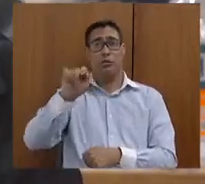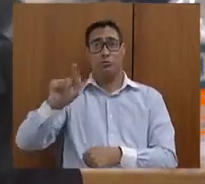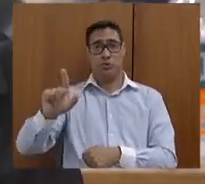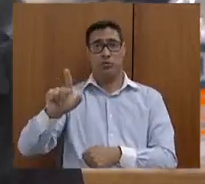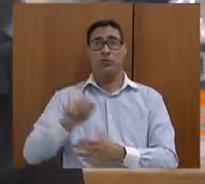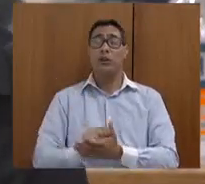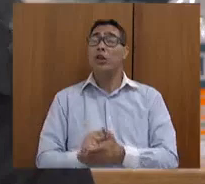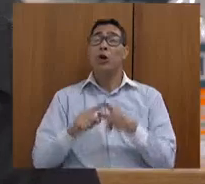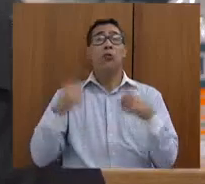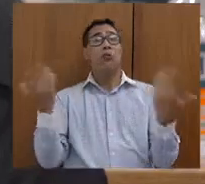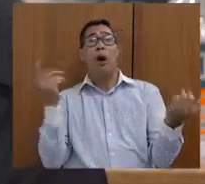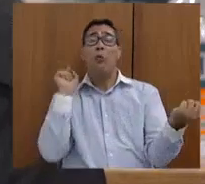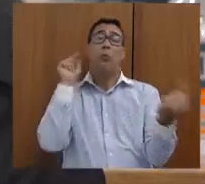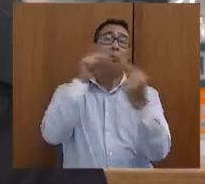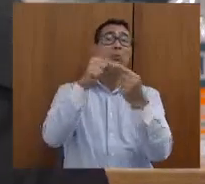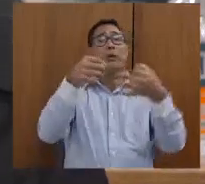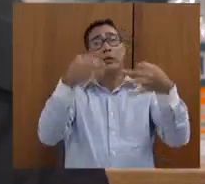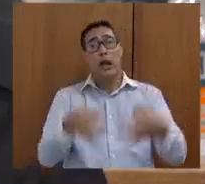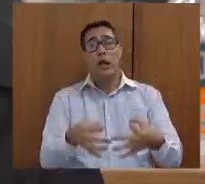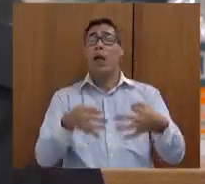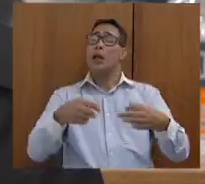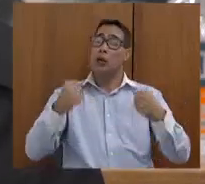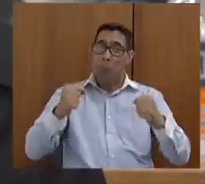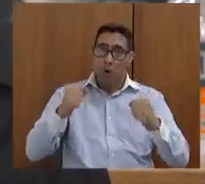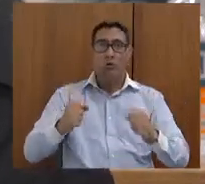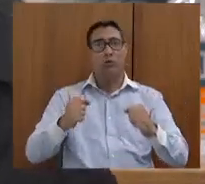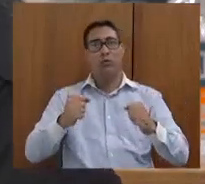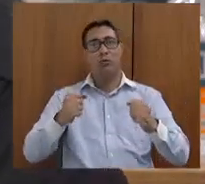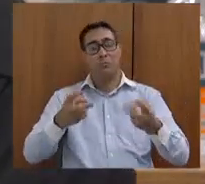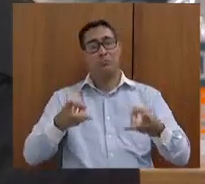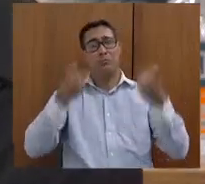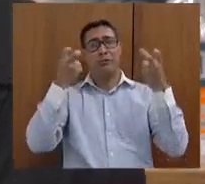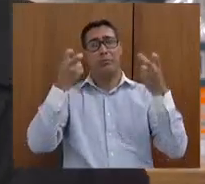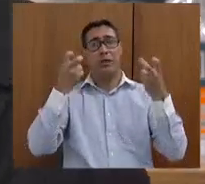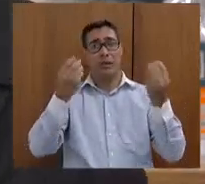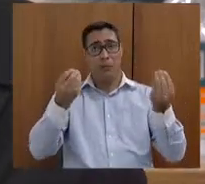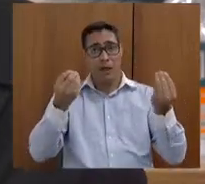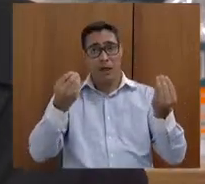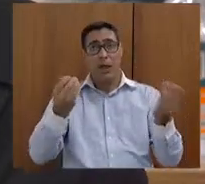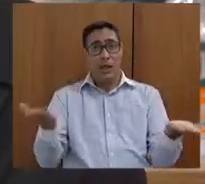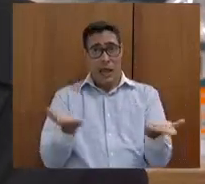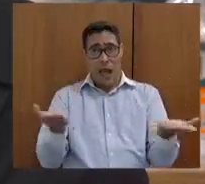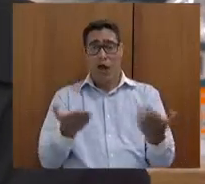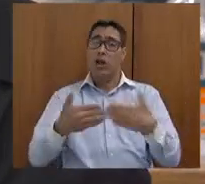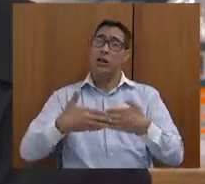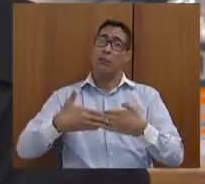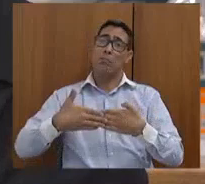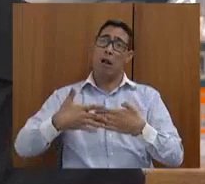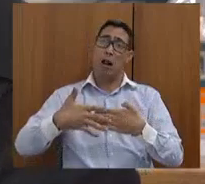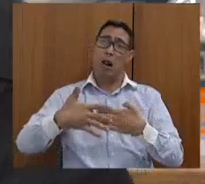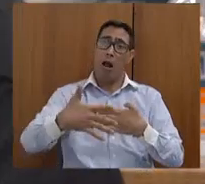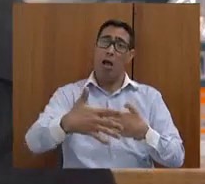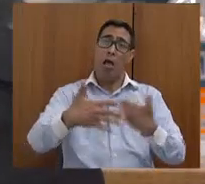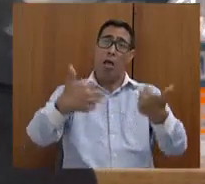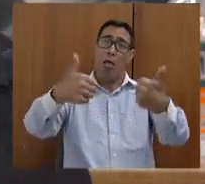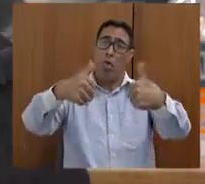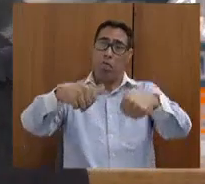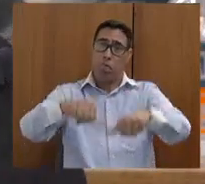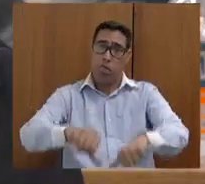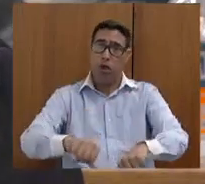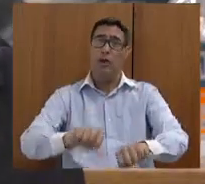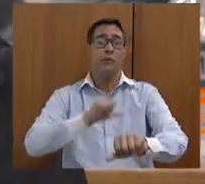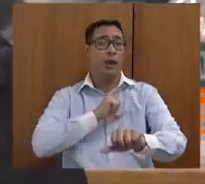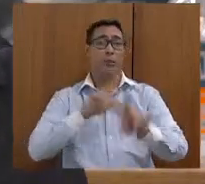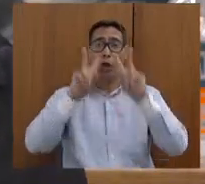concreta efetivamente que eu posso perceber daqui é que vem só piorando porque não te faz mais um reconhecimento